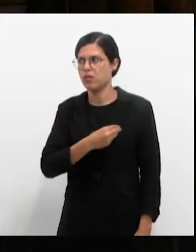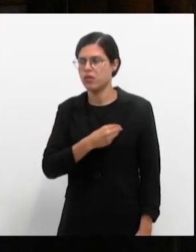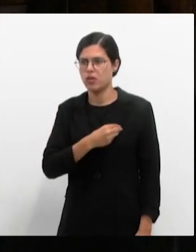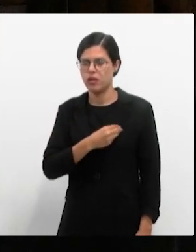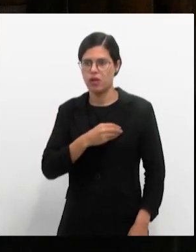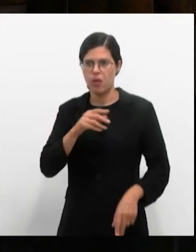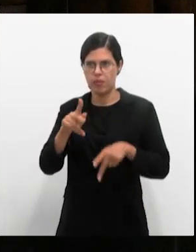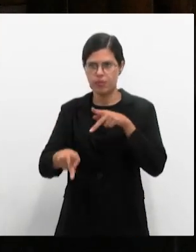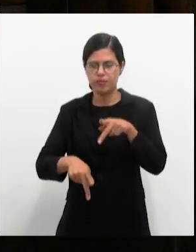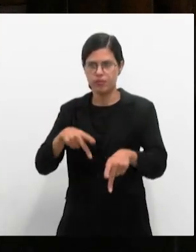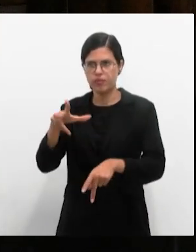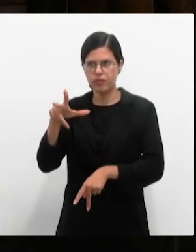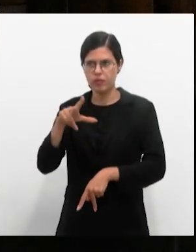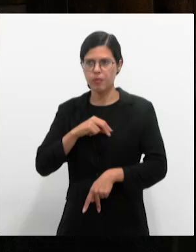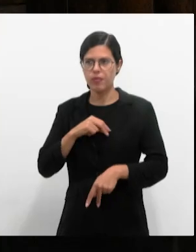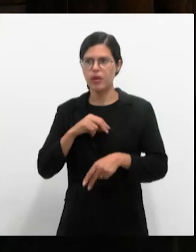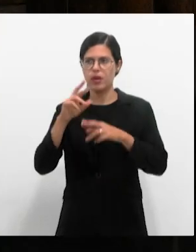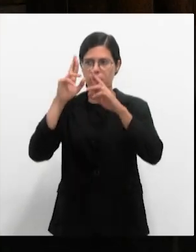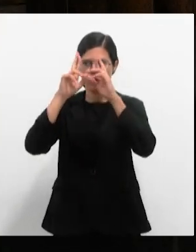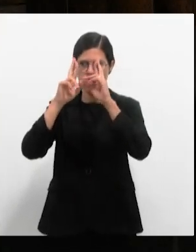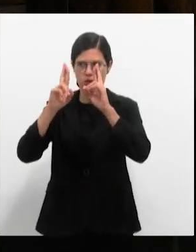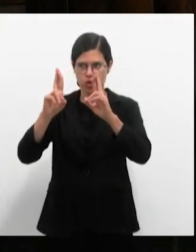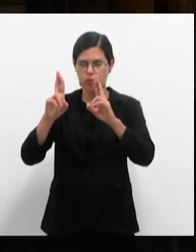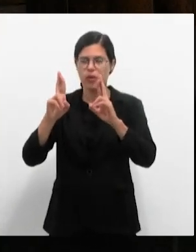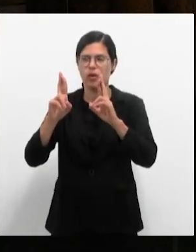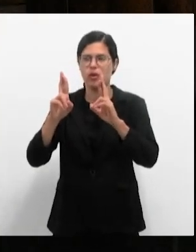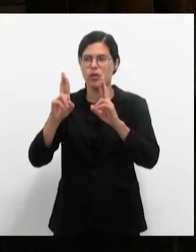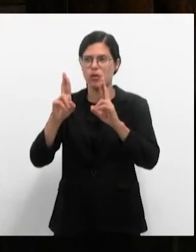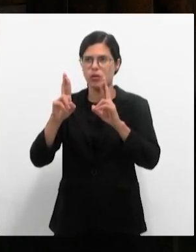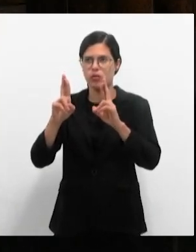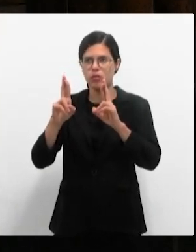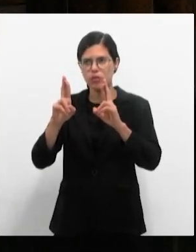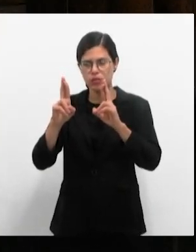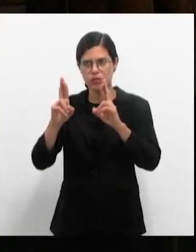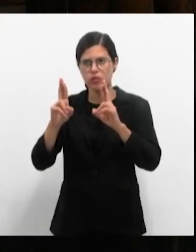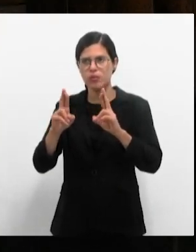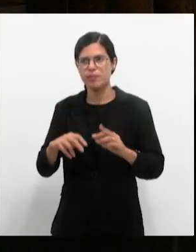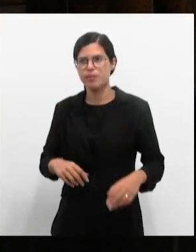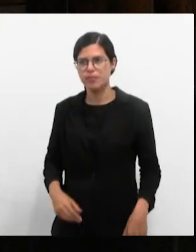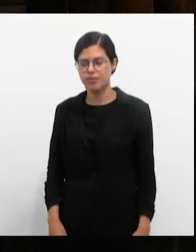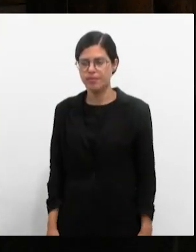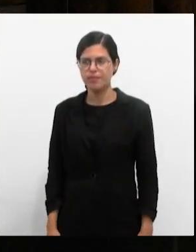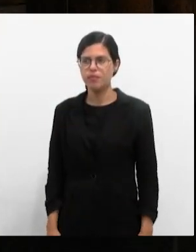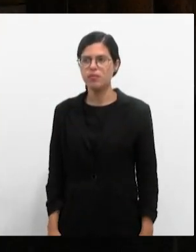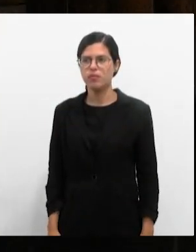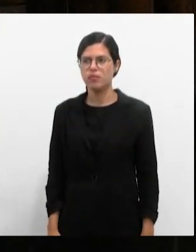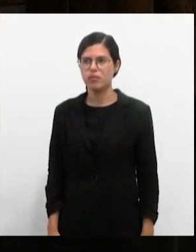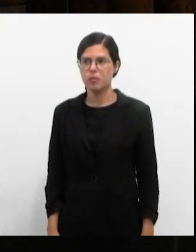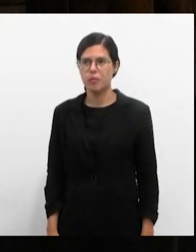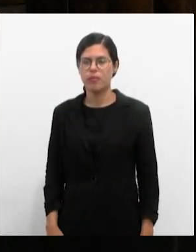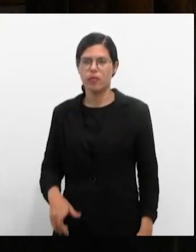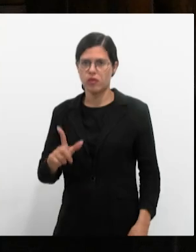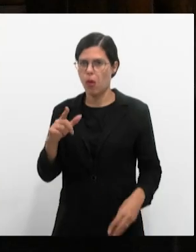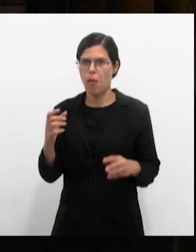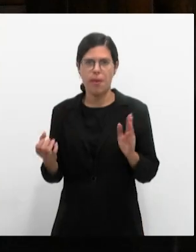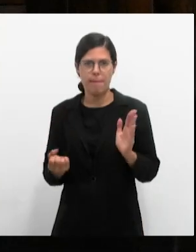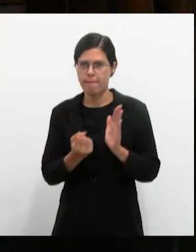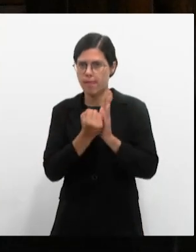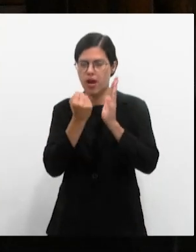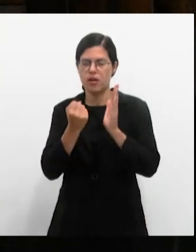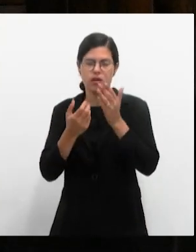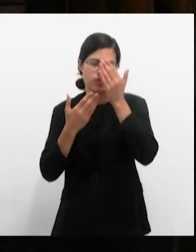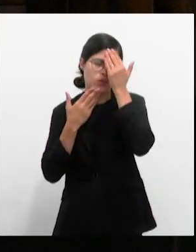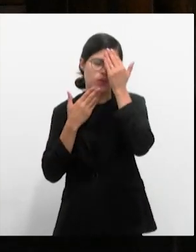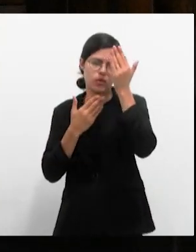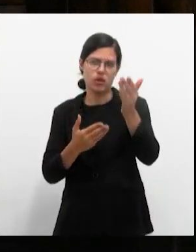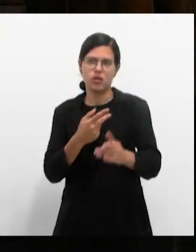nós um profundo respeito. Ainda o considero uma lenda viva. Muito obrigado,